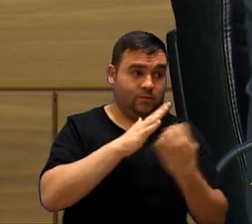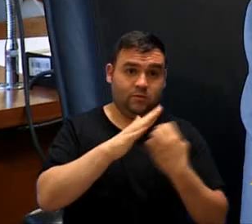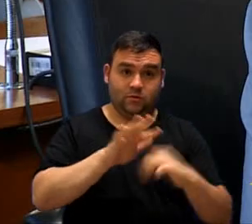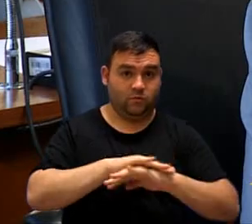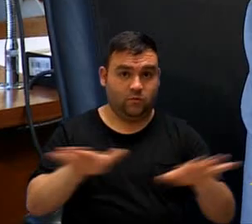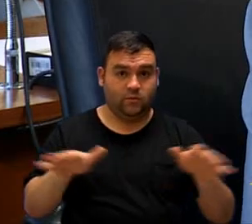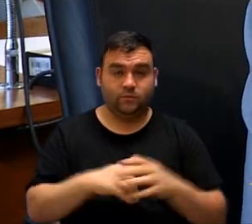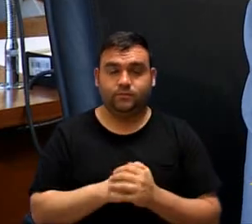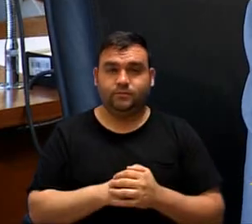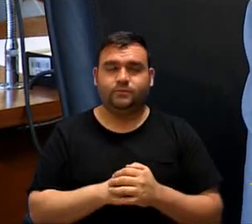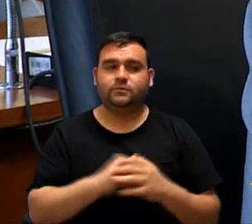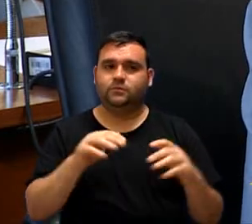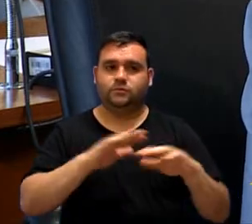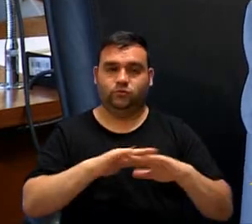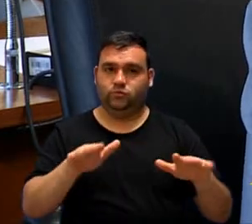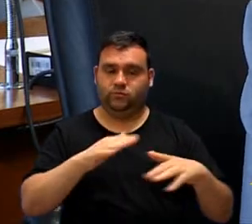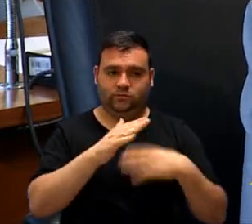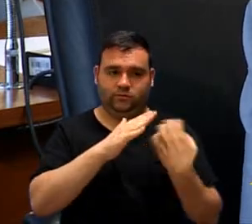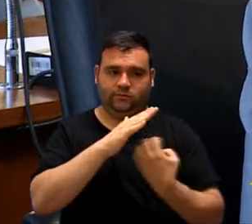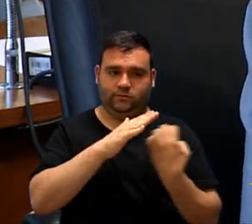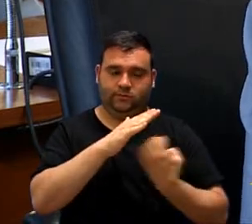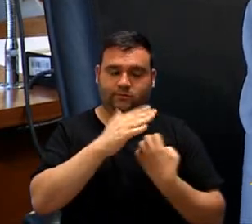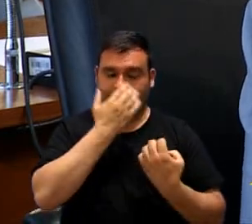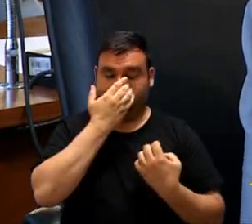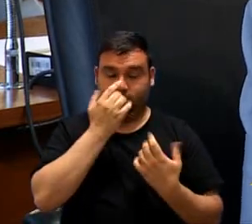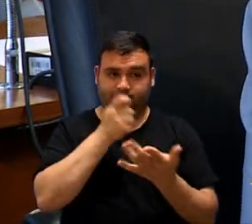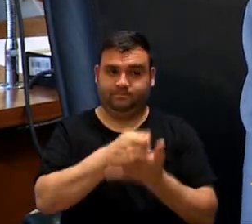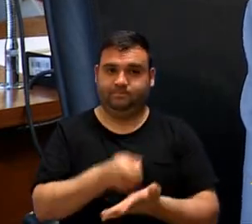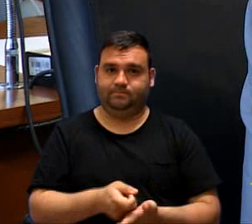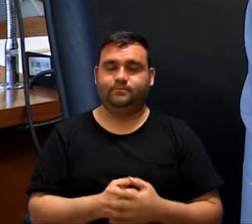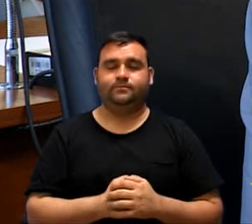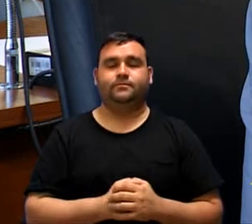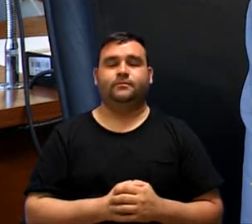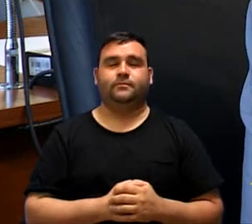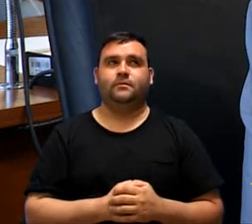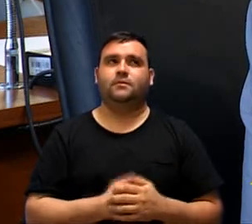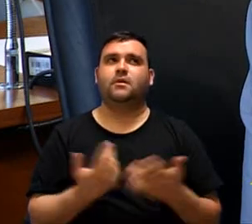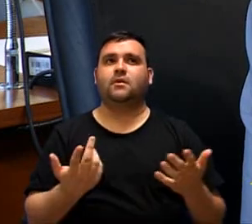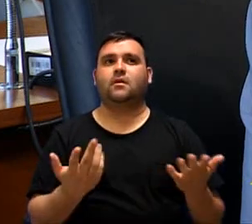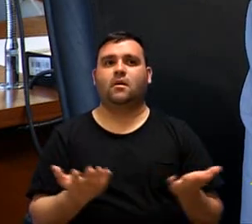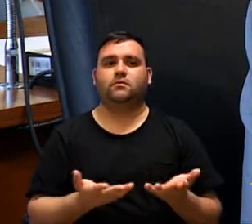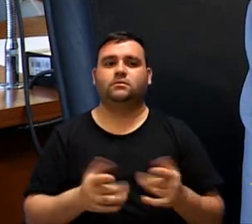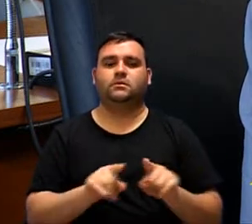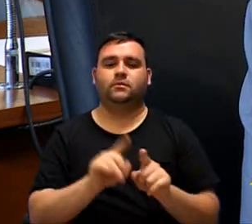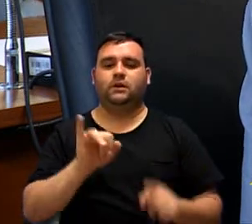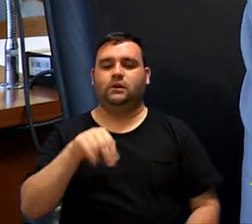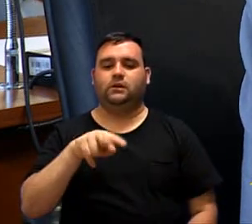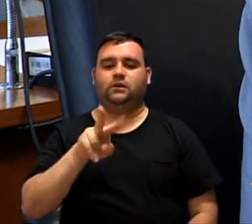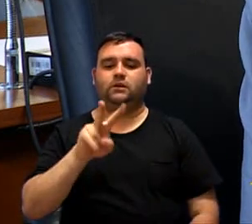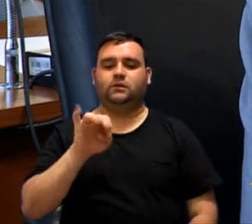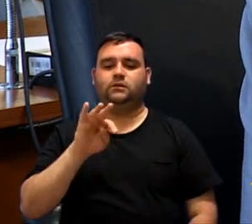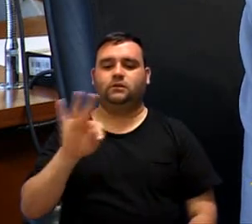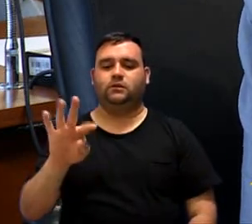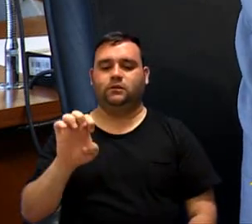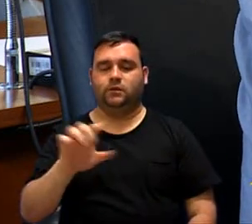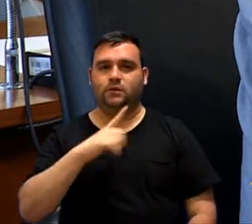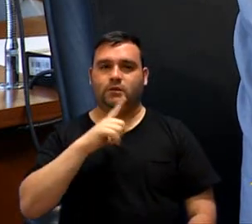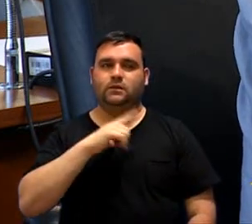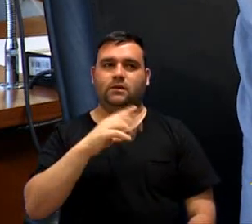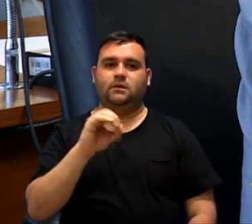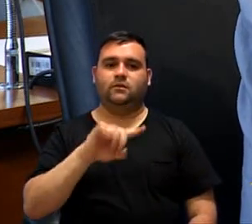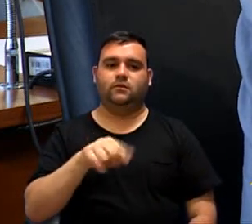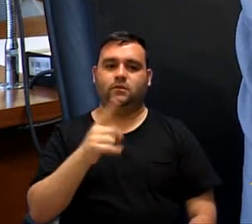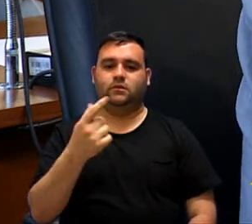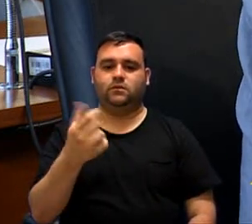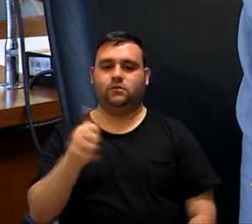somente. Custeio, né? Custeio. Só custeio. Da empresa. É. Tá. A Investe também, Investe Sorocaba, zero, 2018,